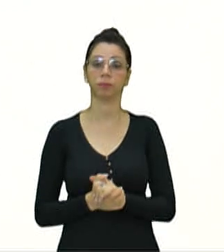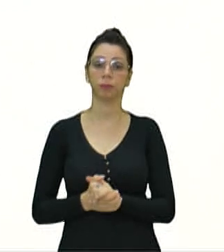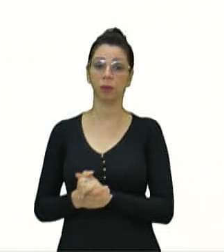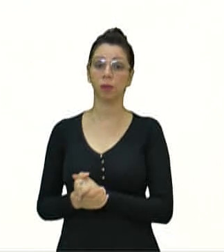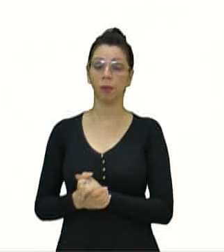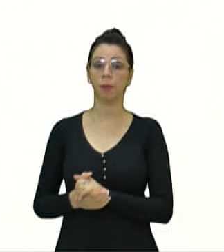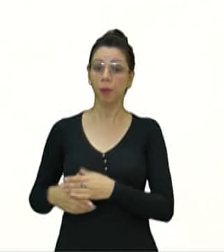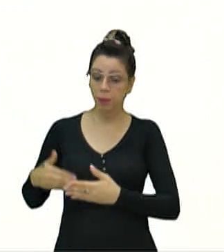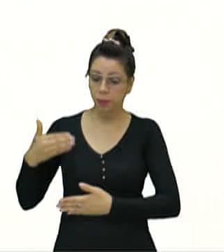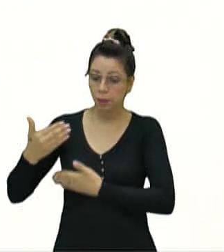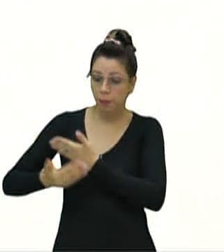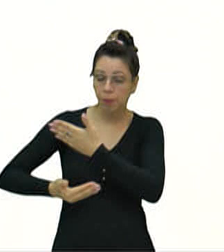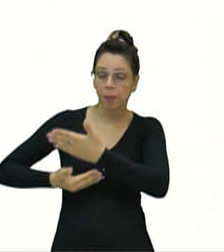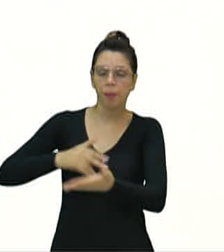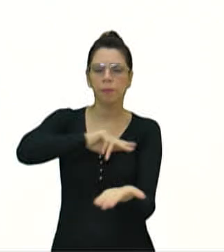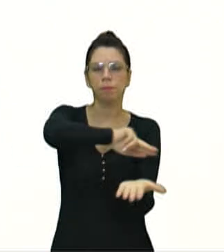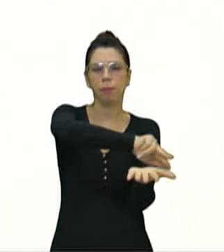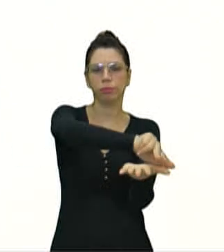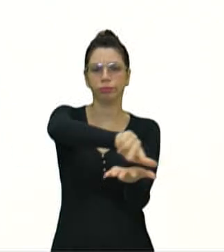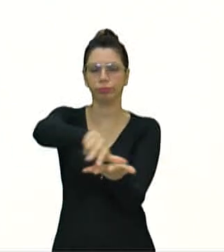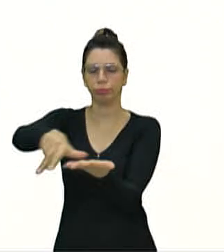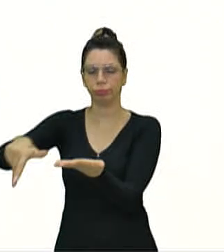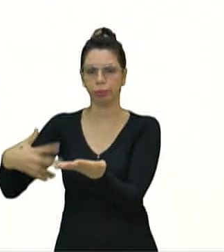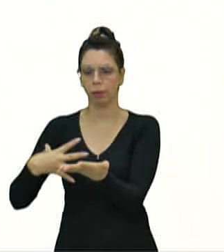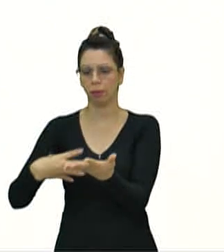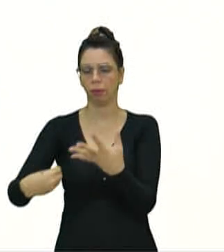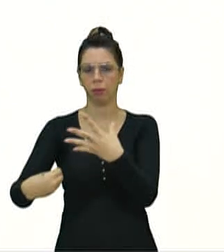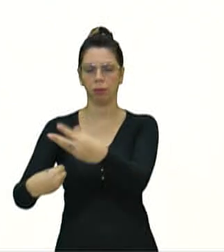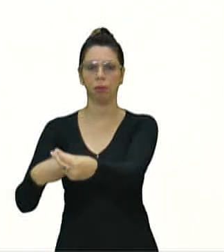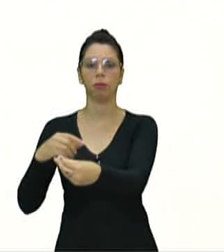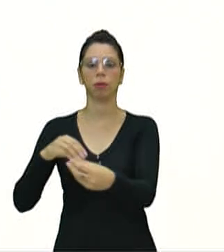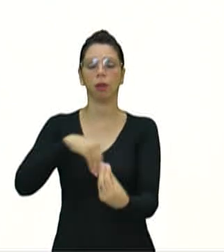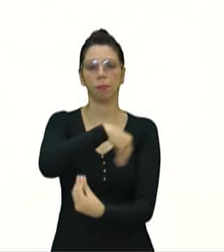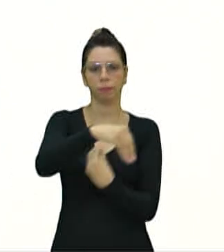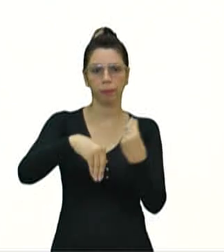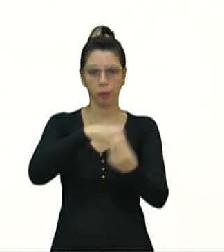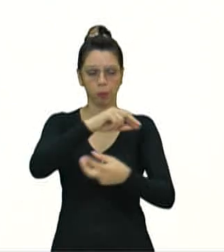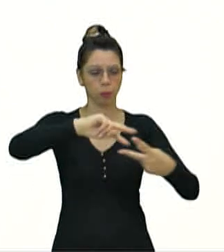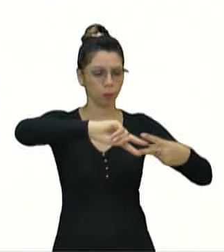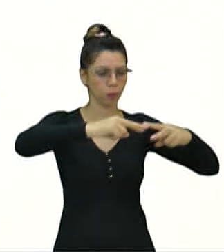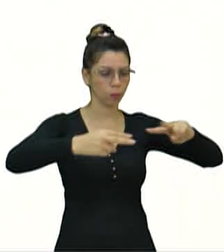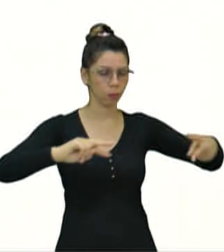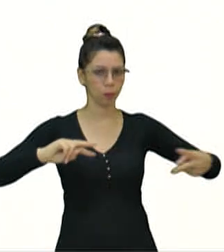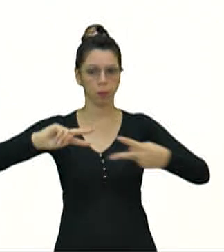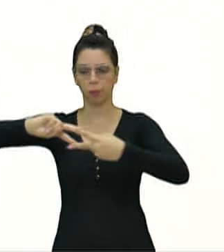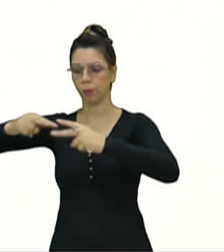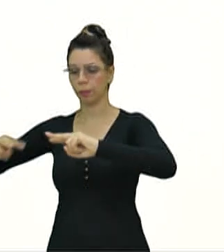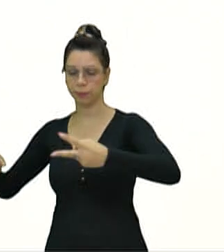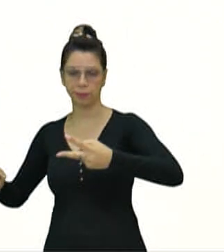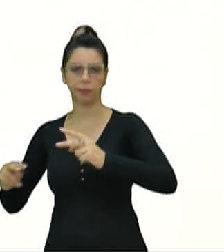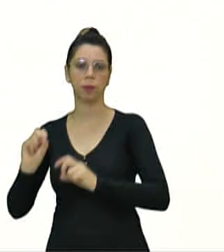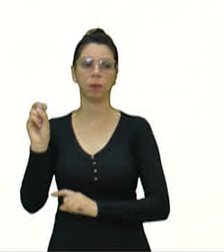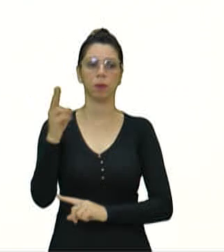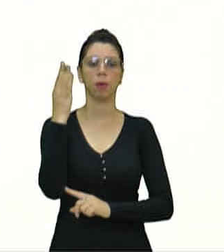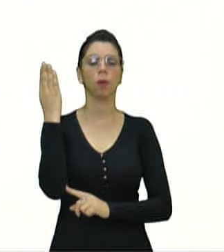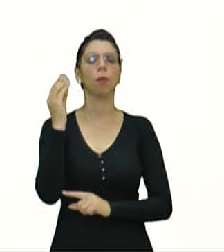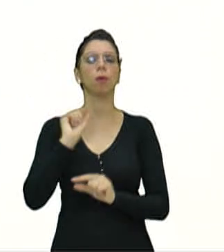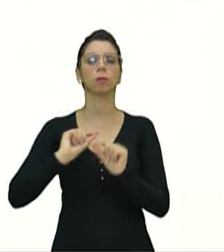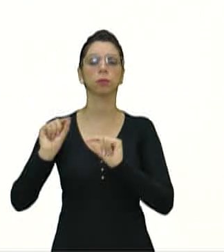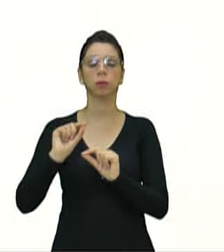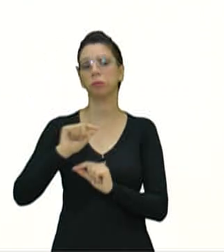processo pode gerar variabilidade, no qual os descendentes são misturas dos materiais genéticos dos pais, ou, por outro lado, não